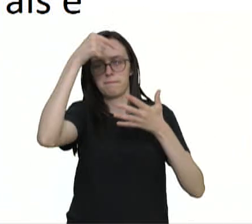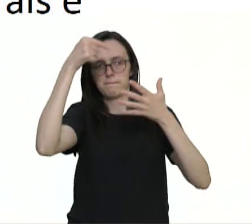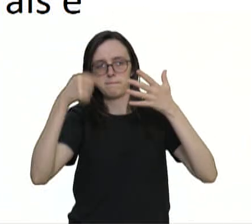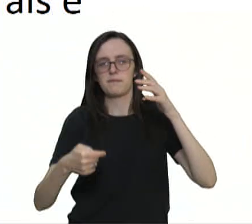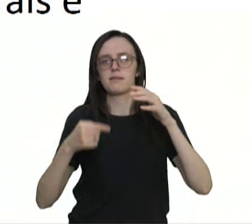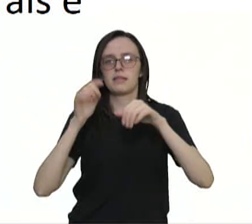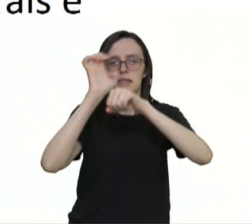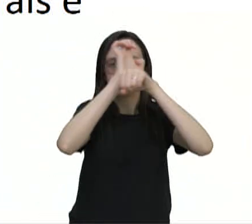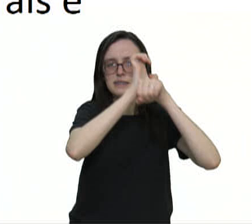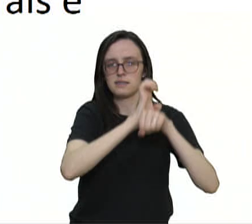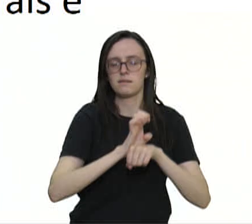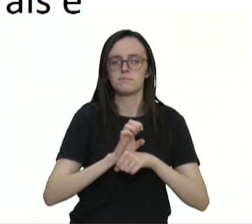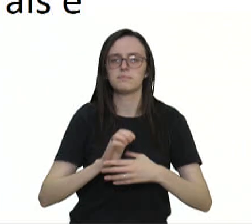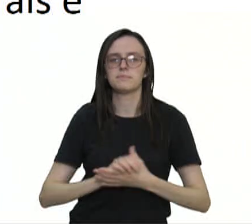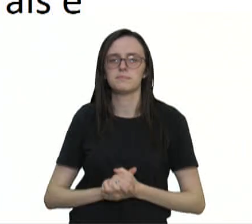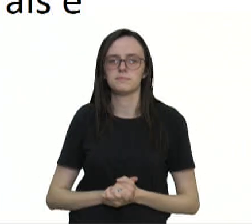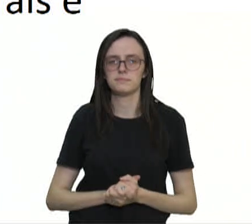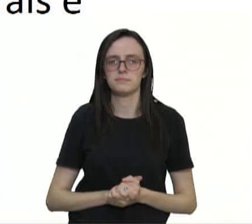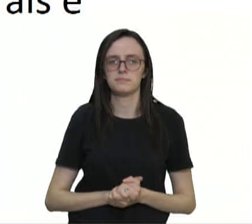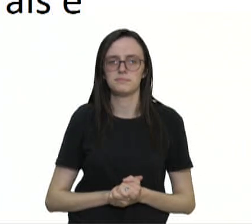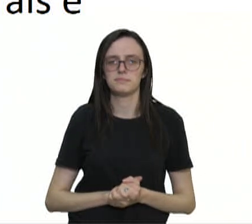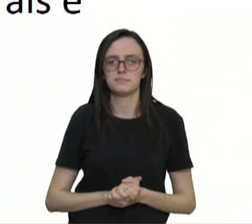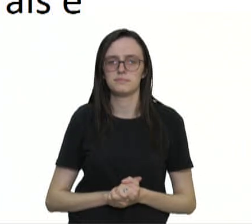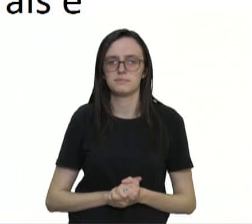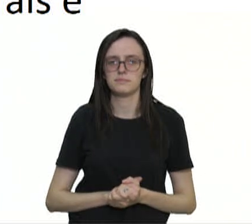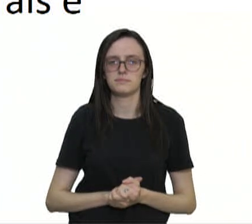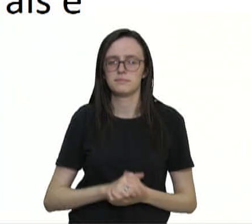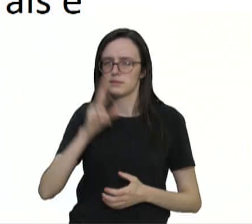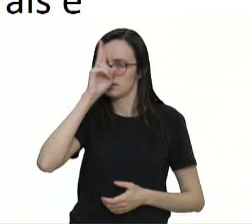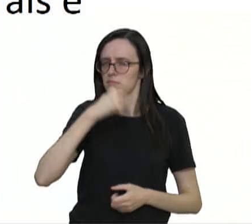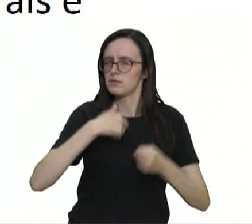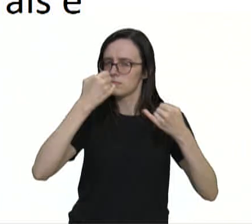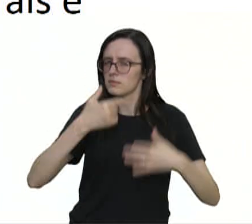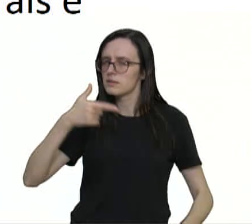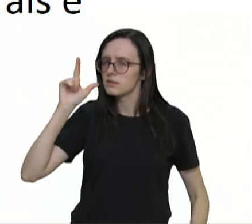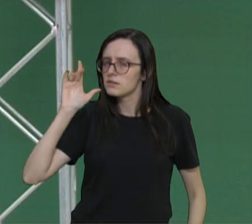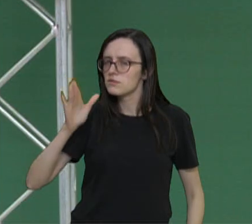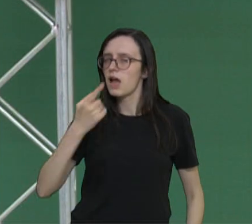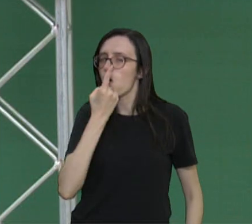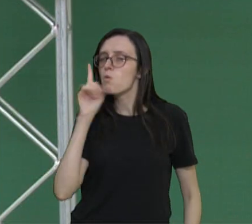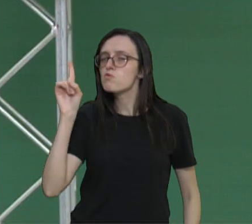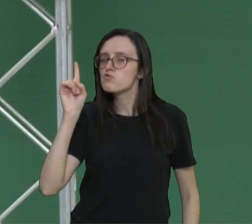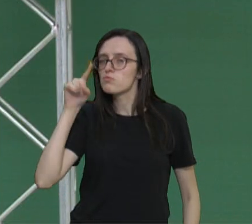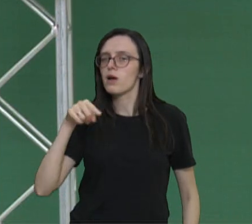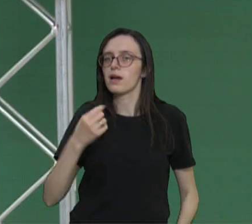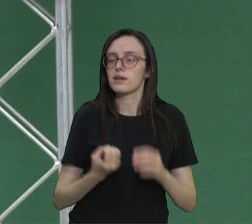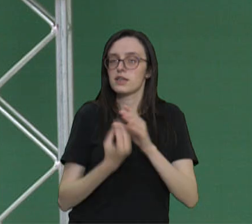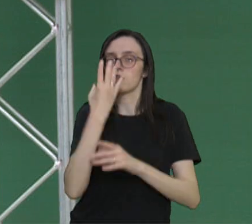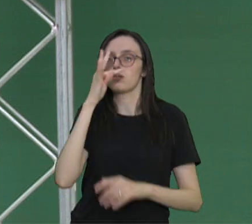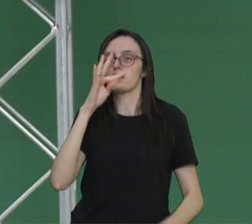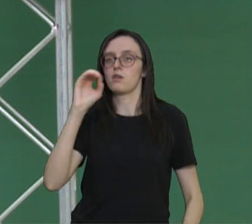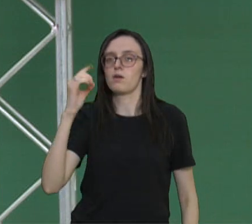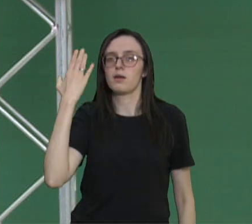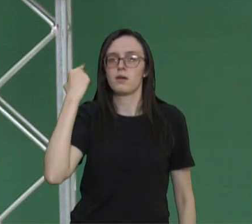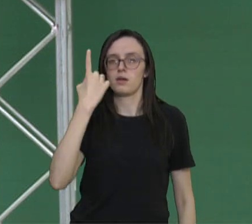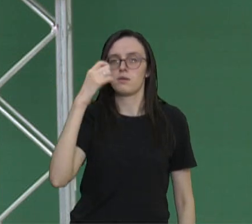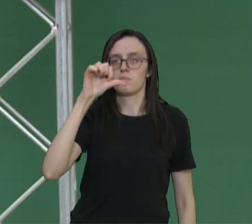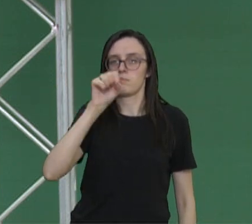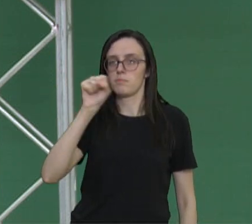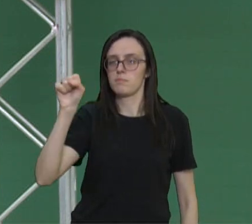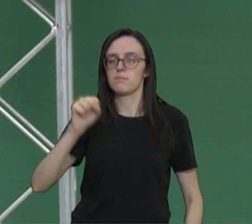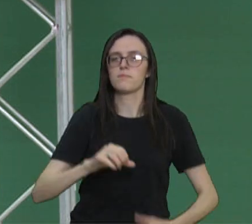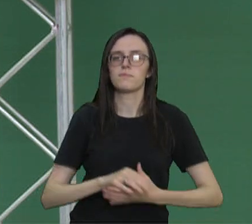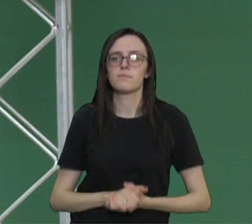Amazonas, Roraima, Amapá, Pará e o Tocantins. Lembra que eu falei que Tocantins é o último estado criado, né, em